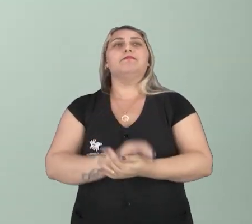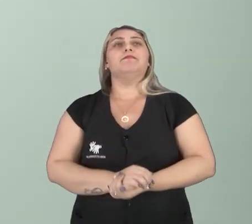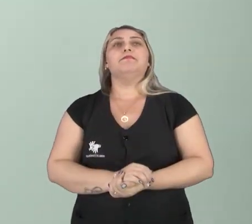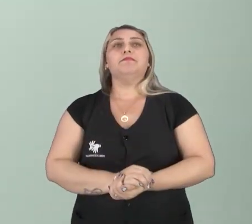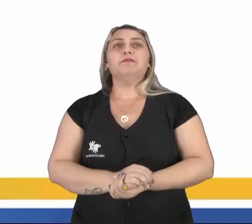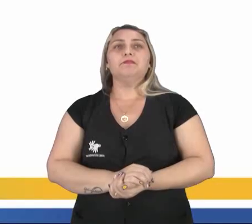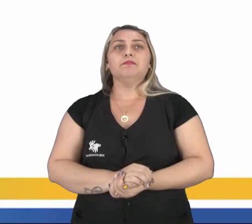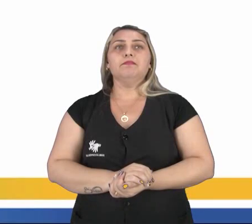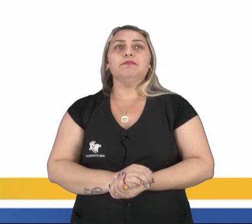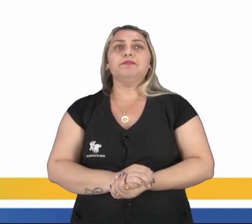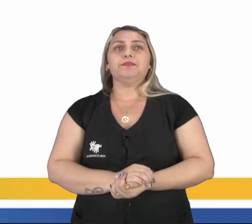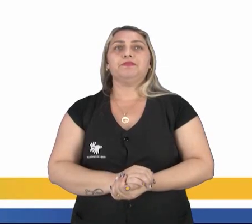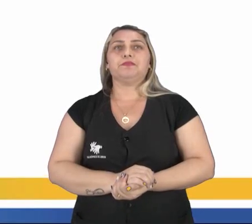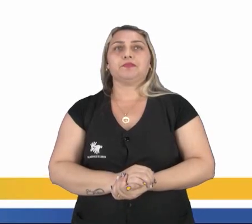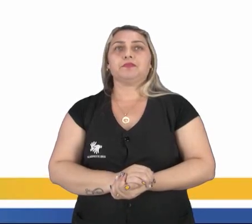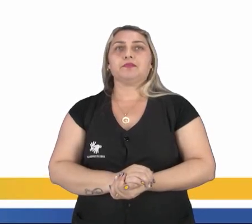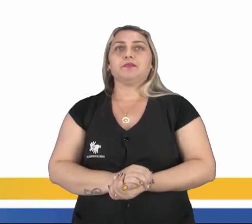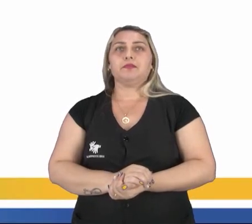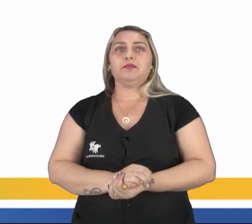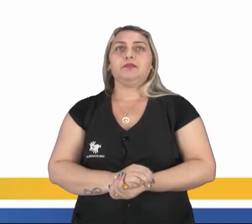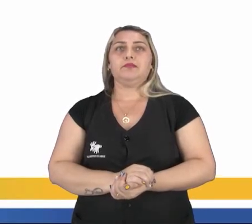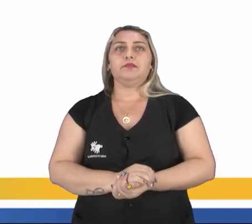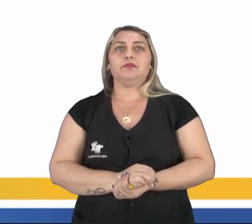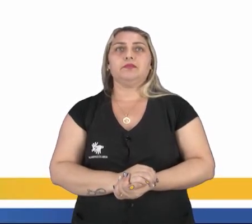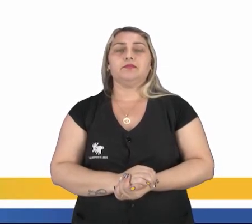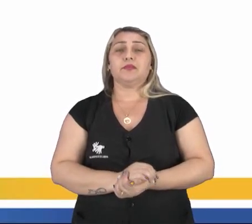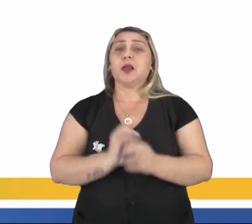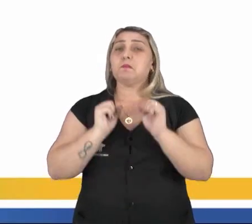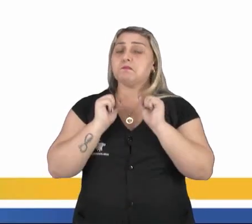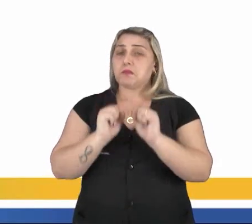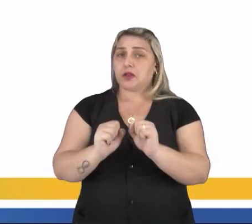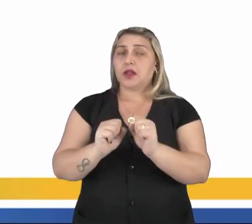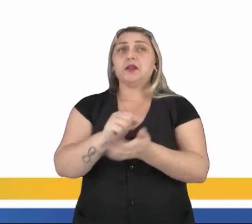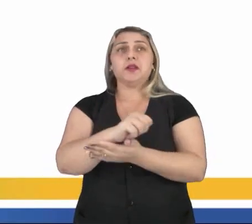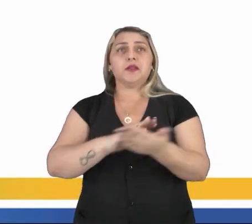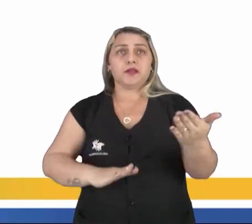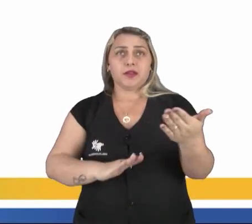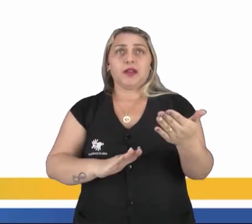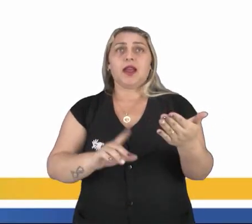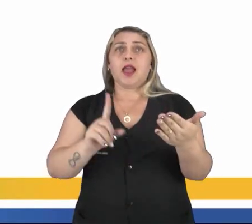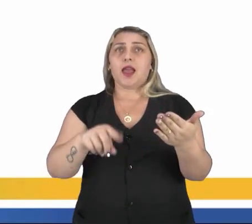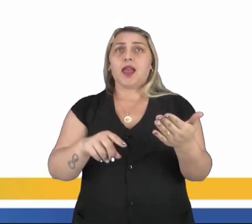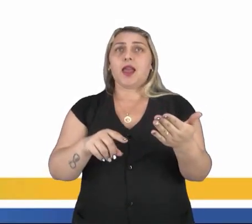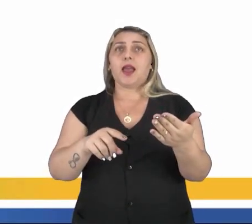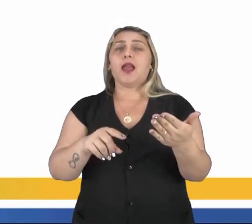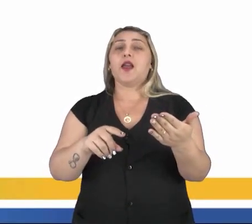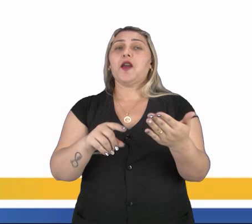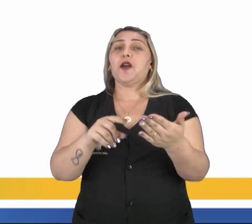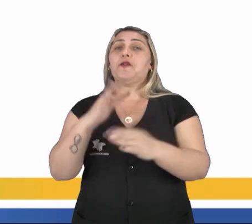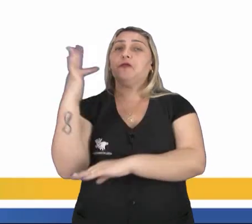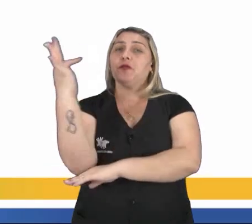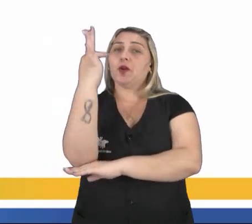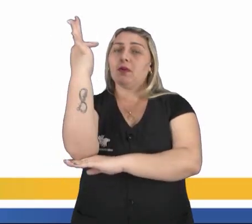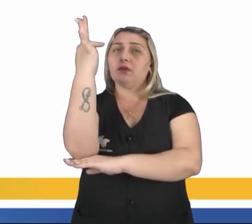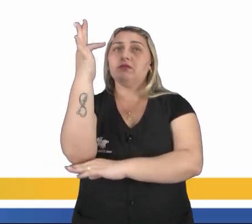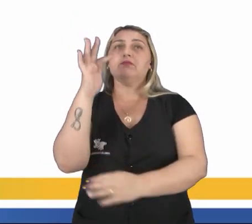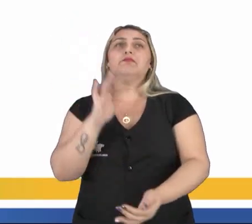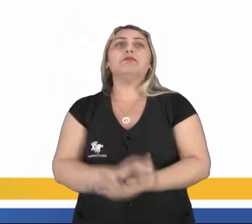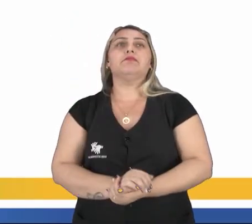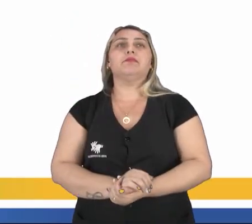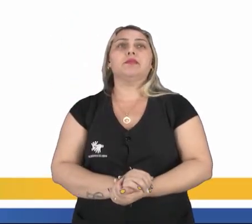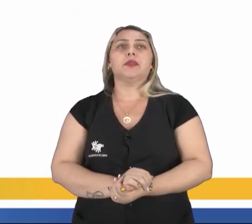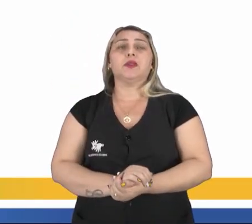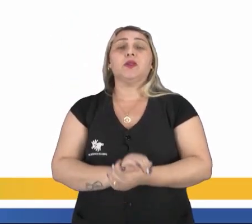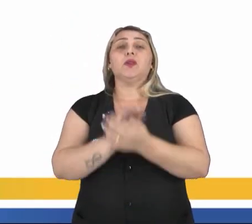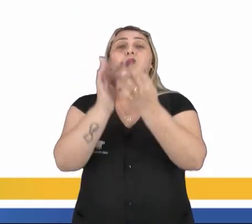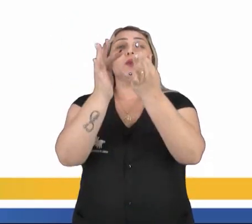certo? Então, vamos para a segunda aqui. Pode-se dizer que a tarefa é puramente formal.